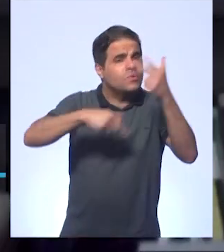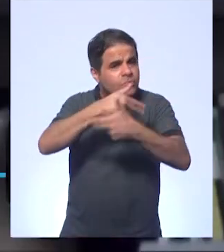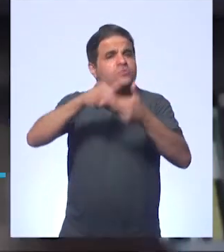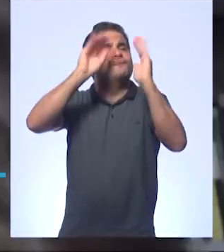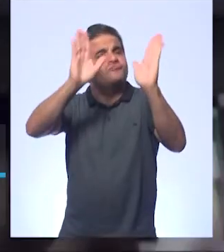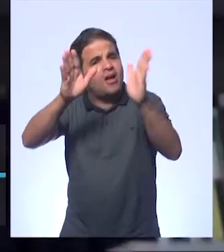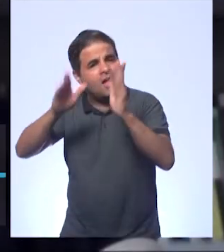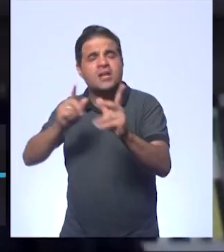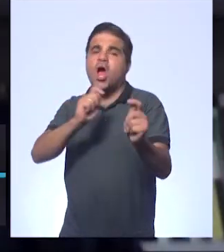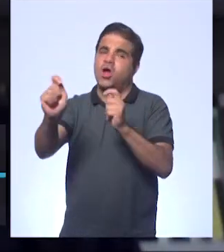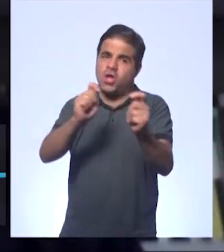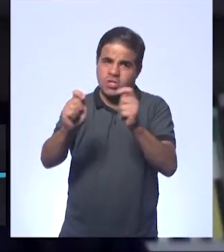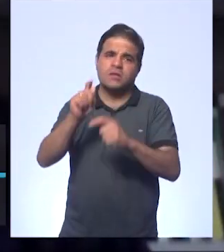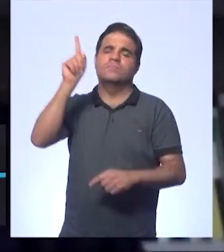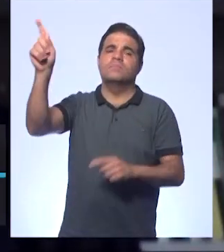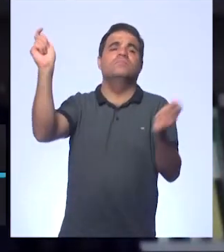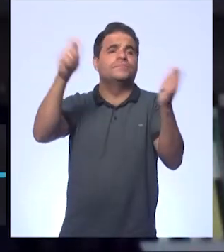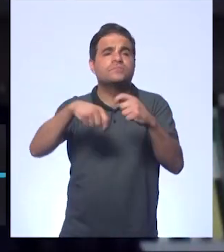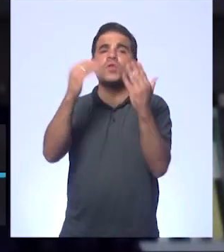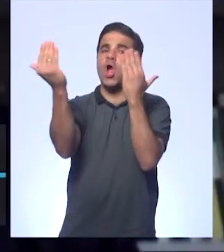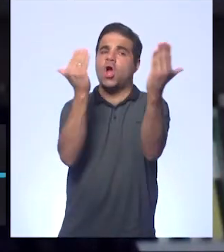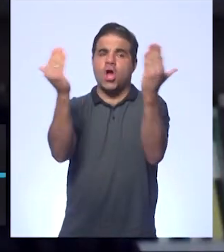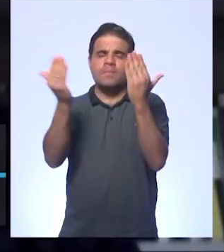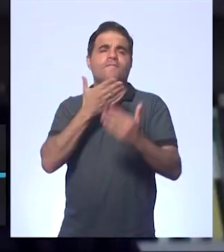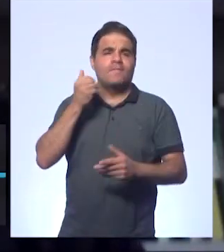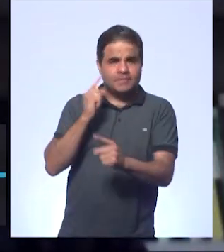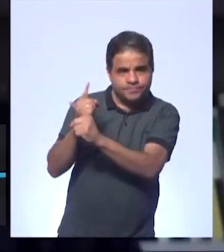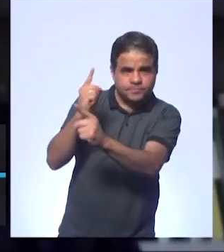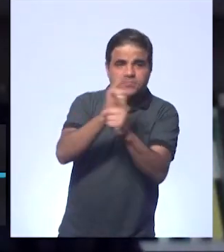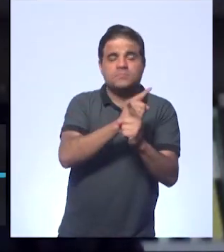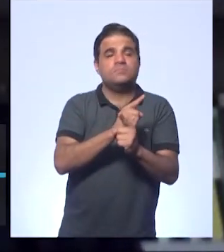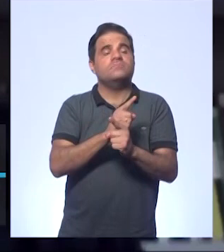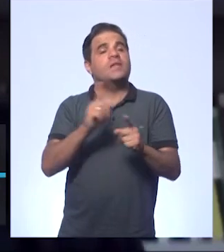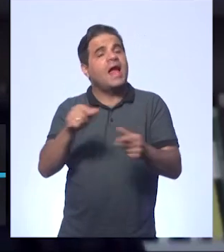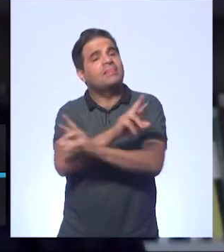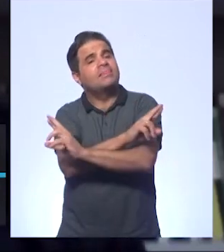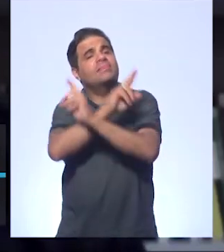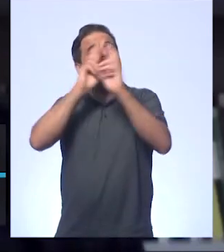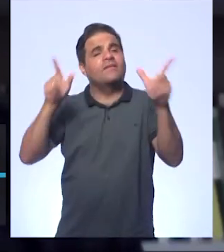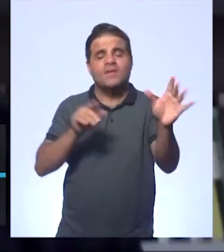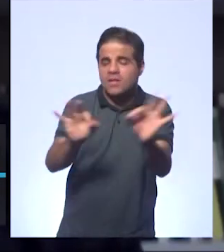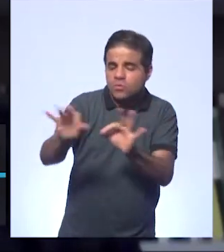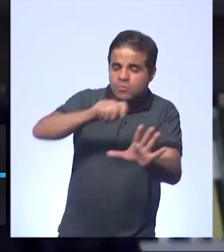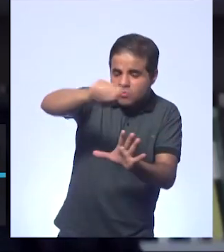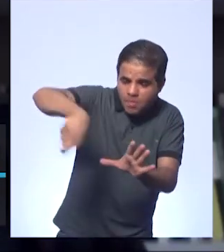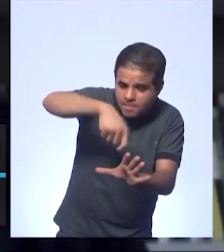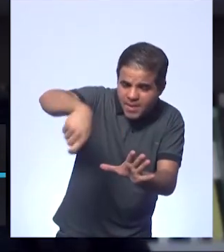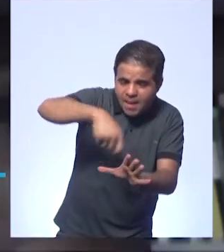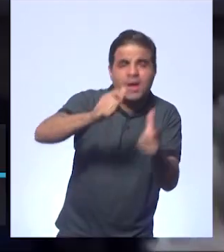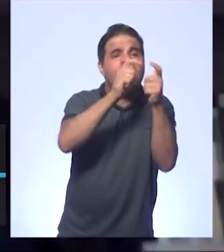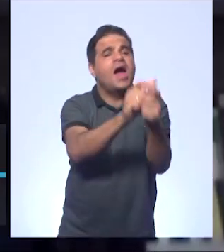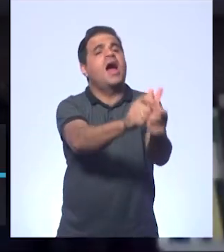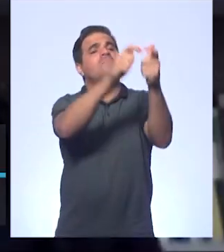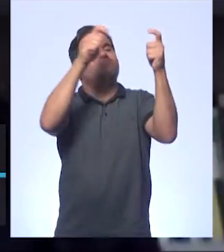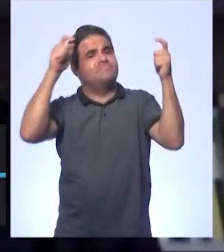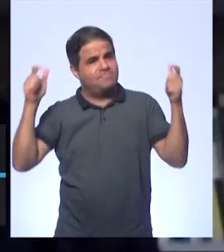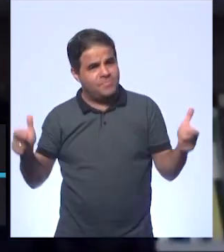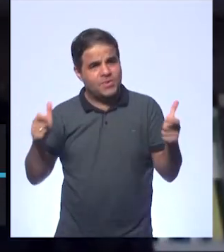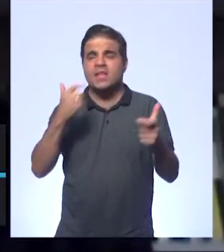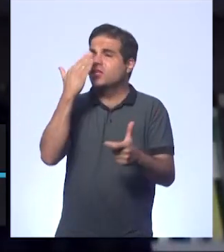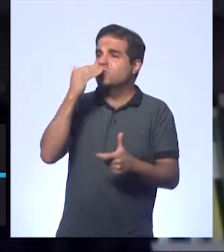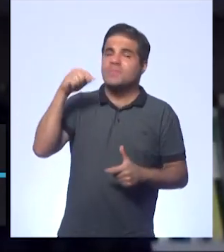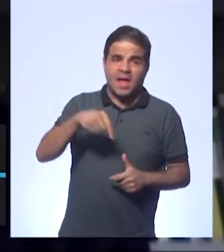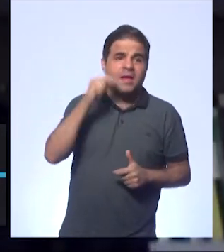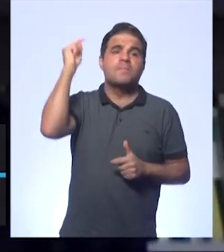já se encontram lá. Pode comprar facilmente, né? Bom, a diferença é do preparo, viu, gente? Então, a maioria das comidas